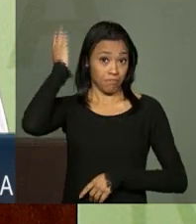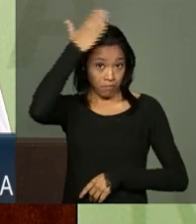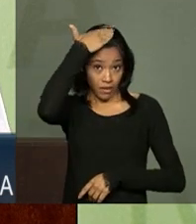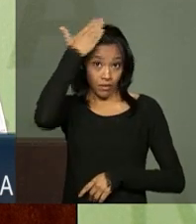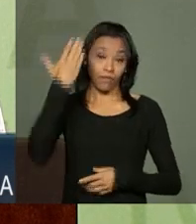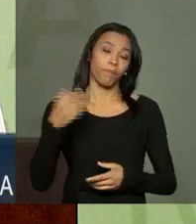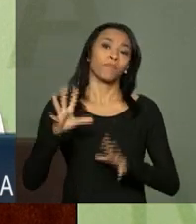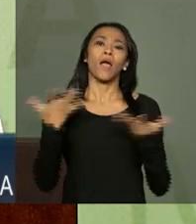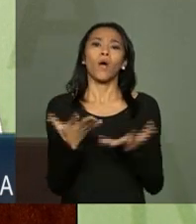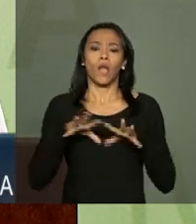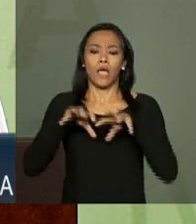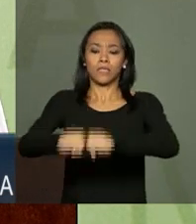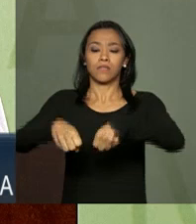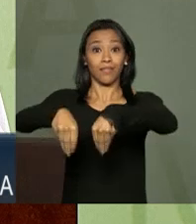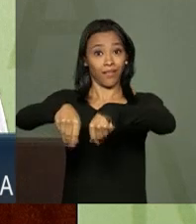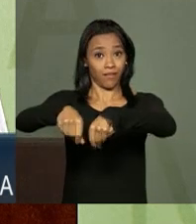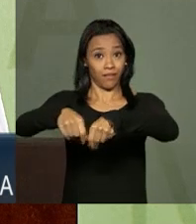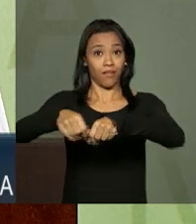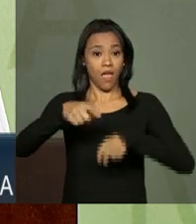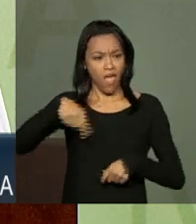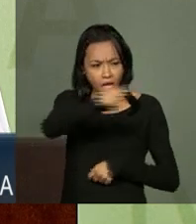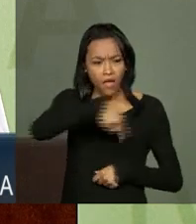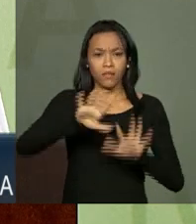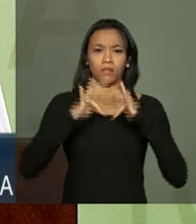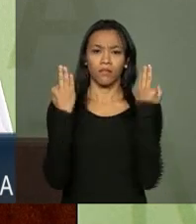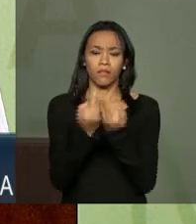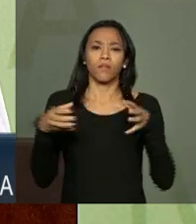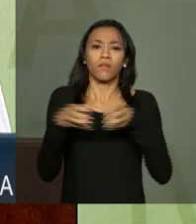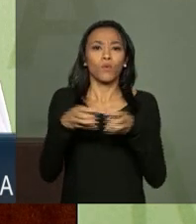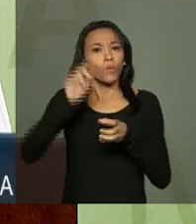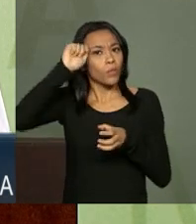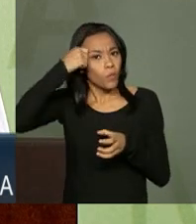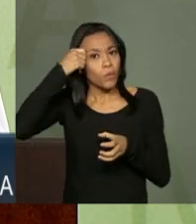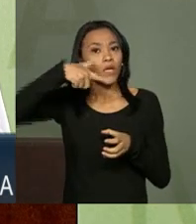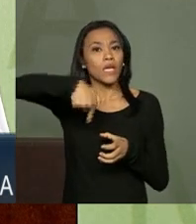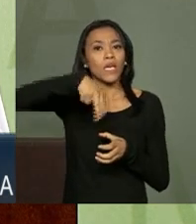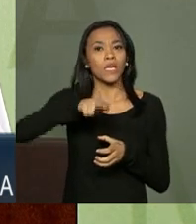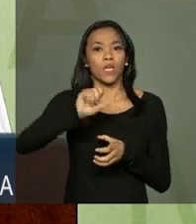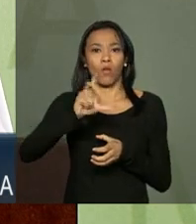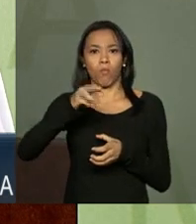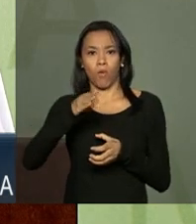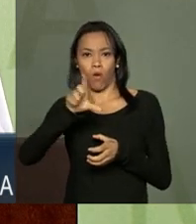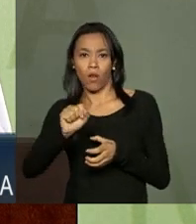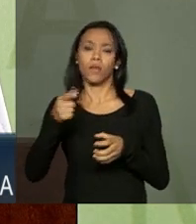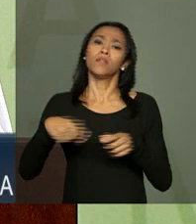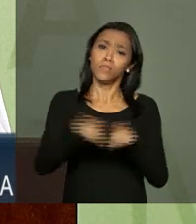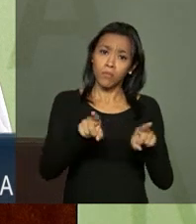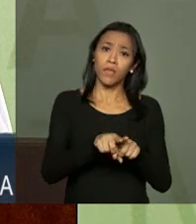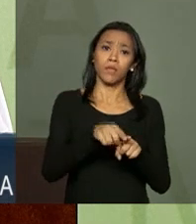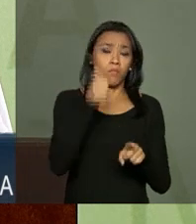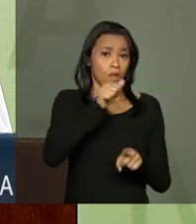à terra, essas famílias quilombolas, famílias também de agricultores e